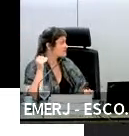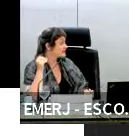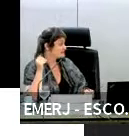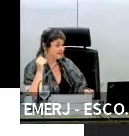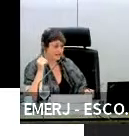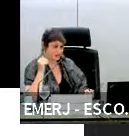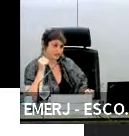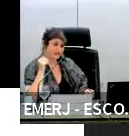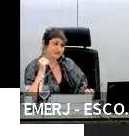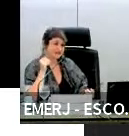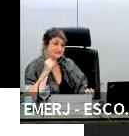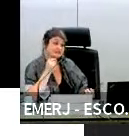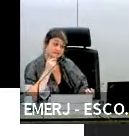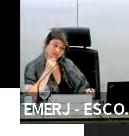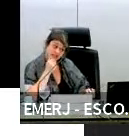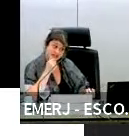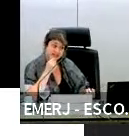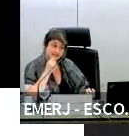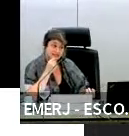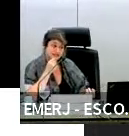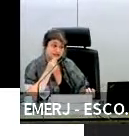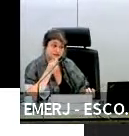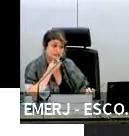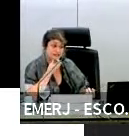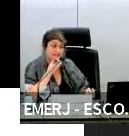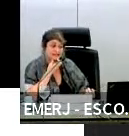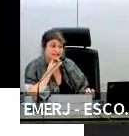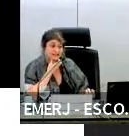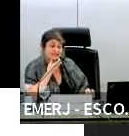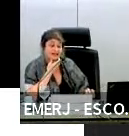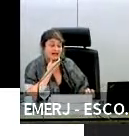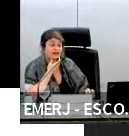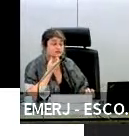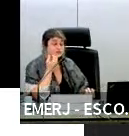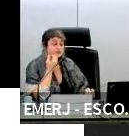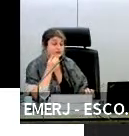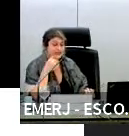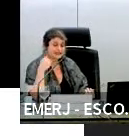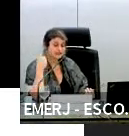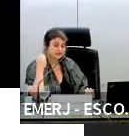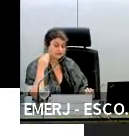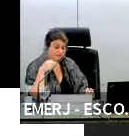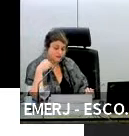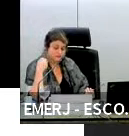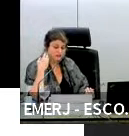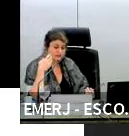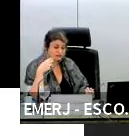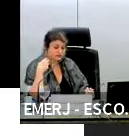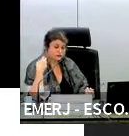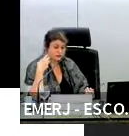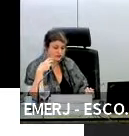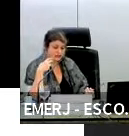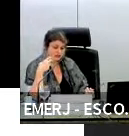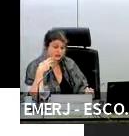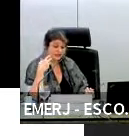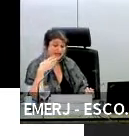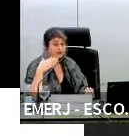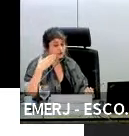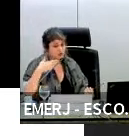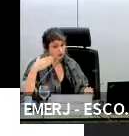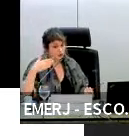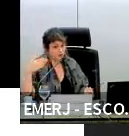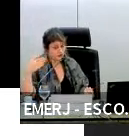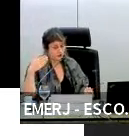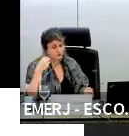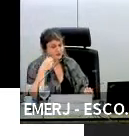a escolaridade, né? Então, isso é interessante também. A autodescoberta, a gente foi aprofundando o processo interno